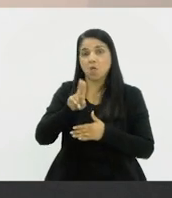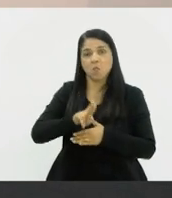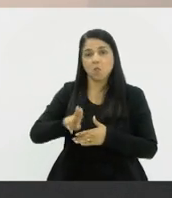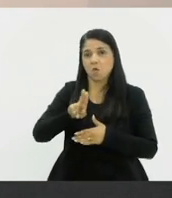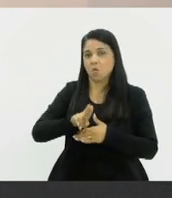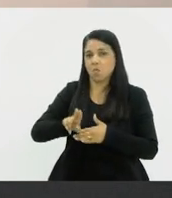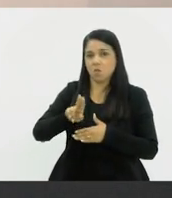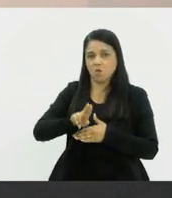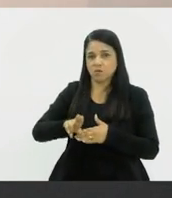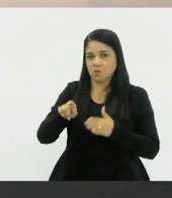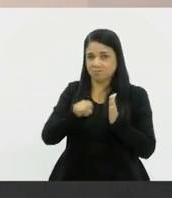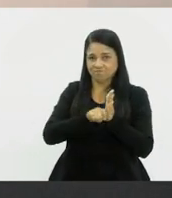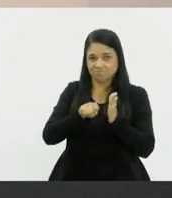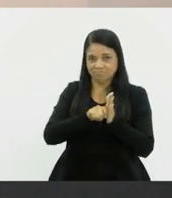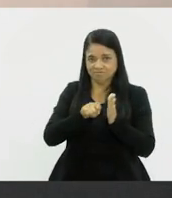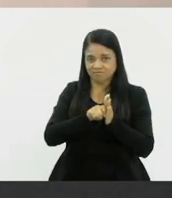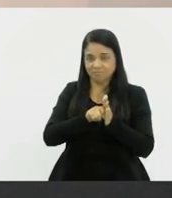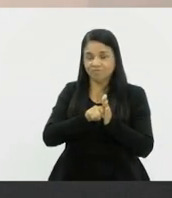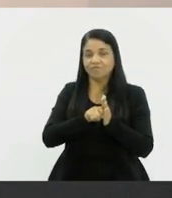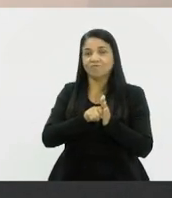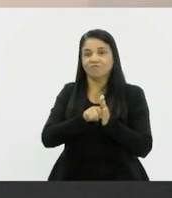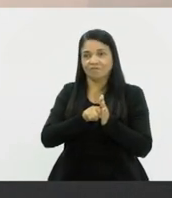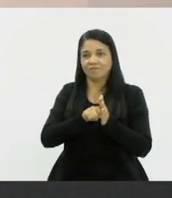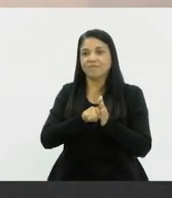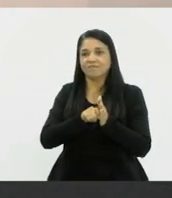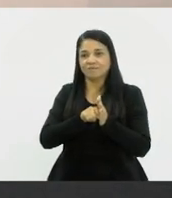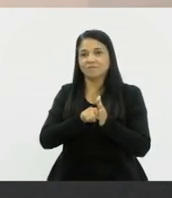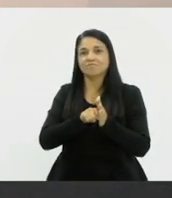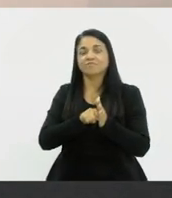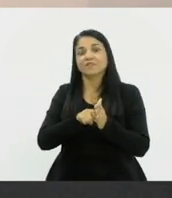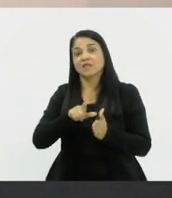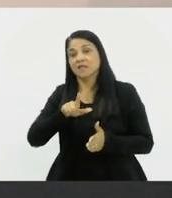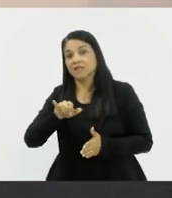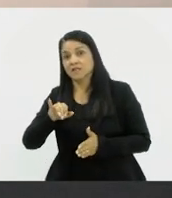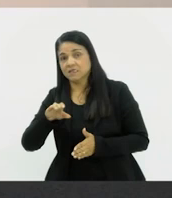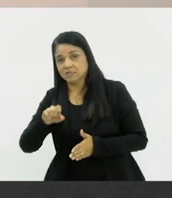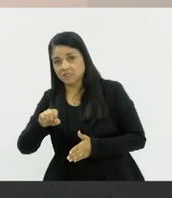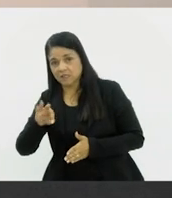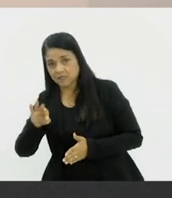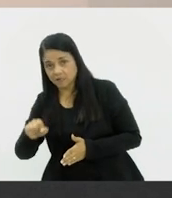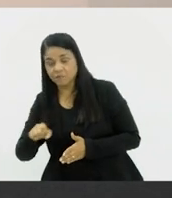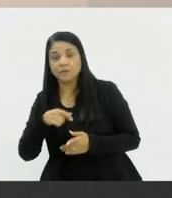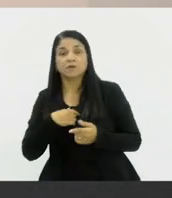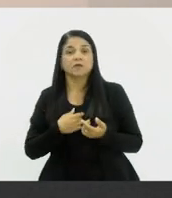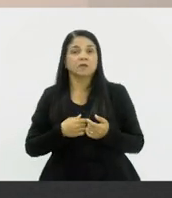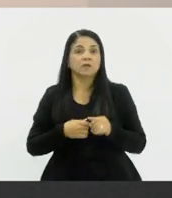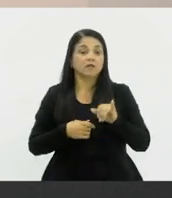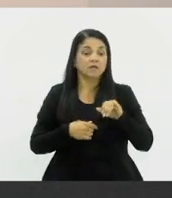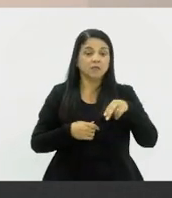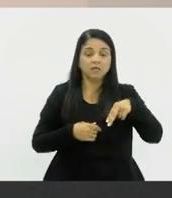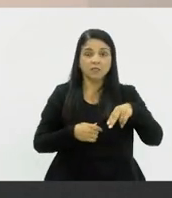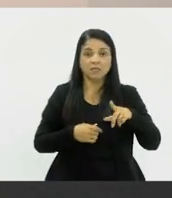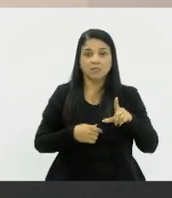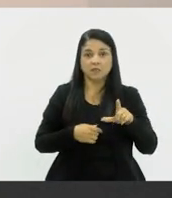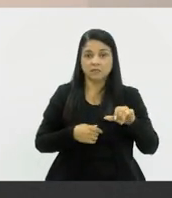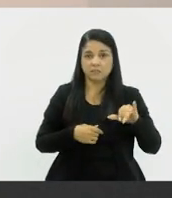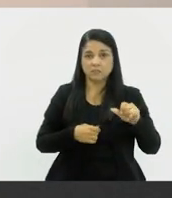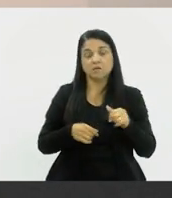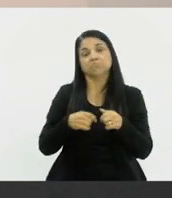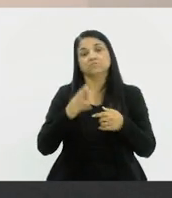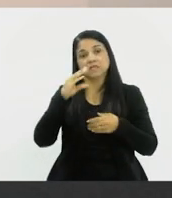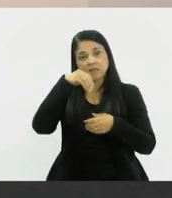e Gama de uso de drogas lícitas e ilícitas está na medicina por carga de